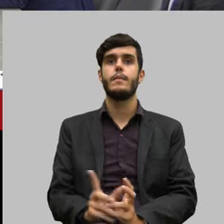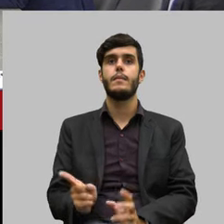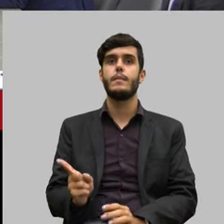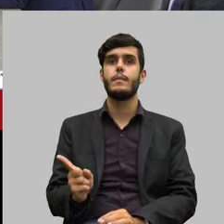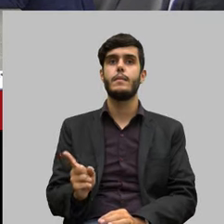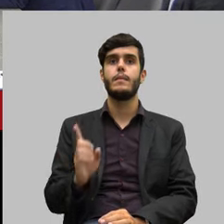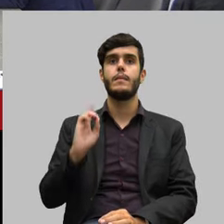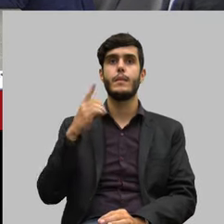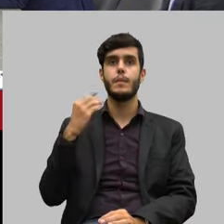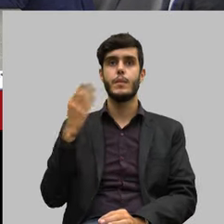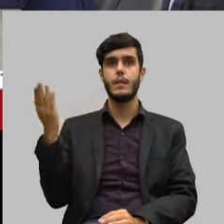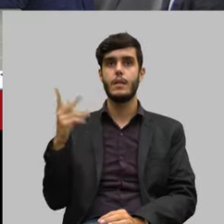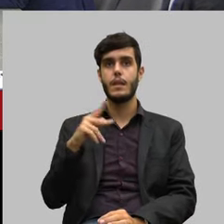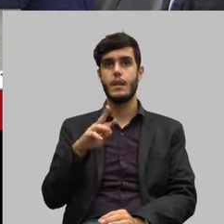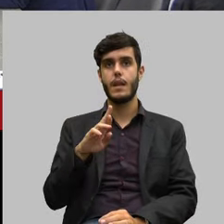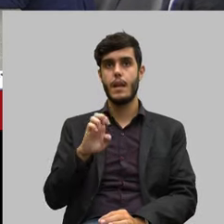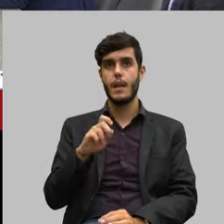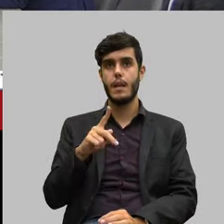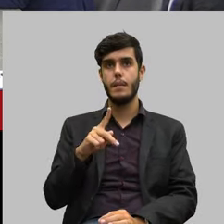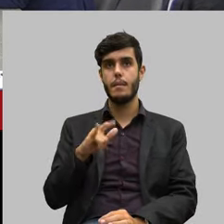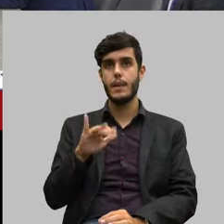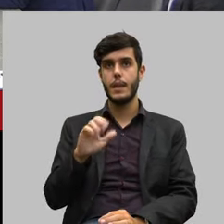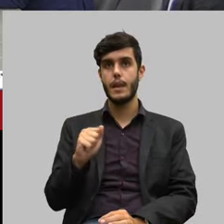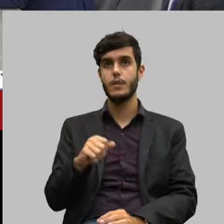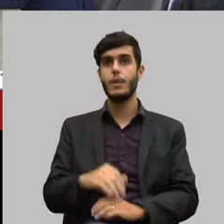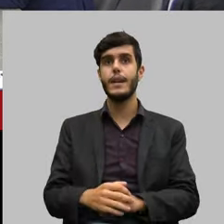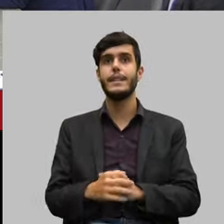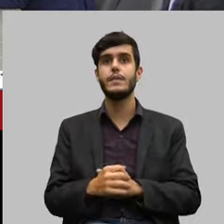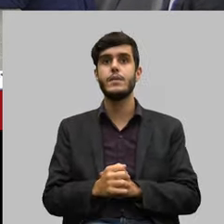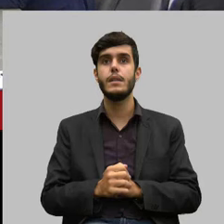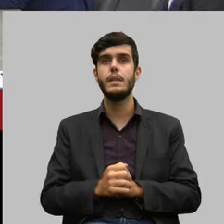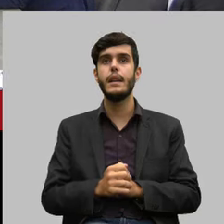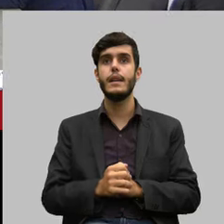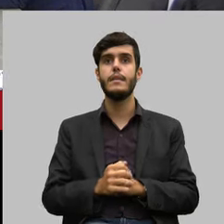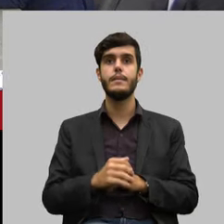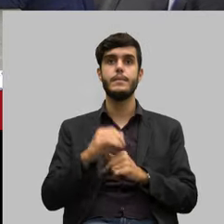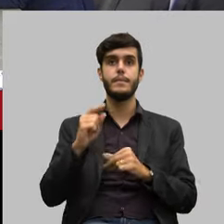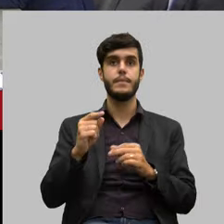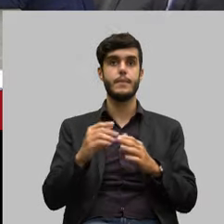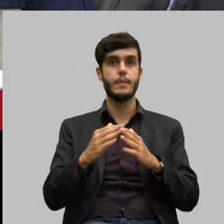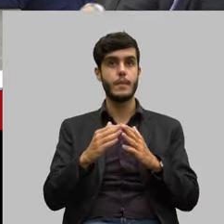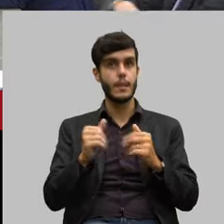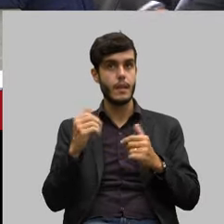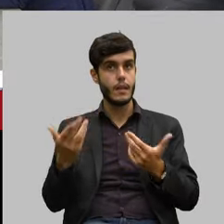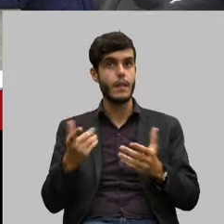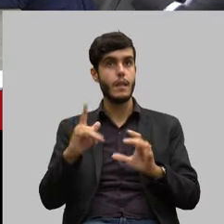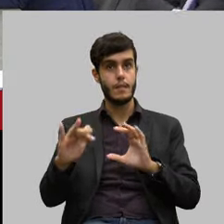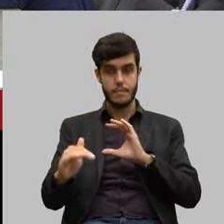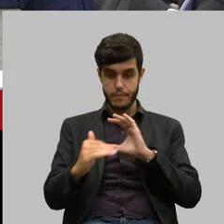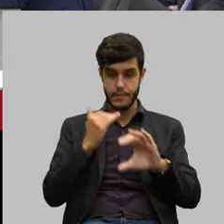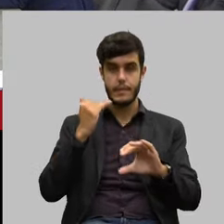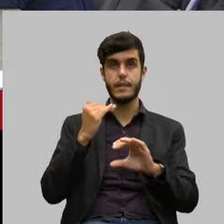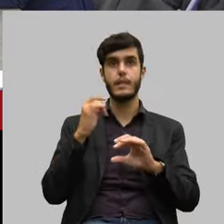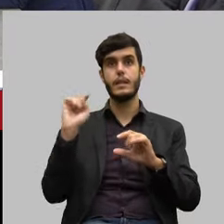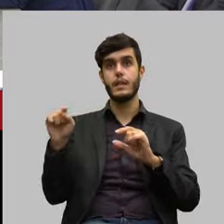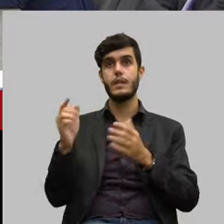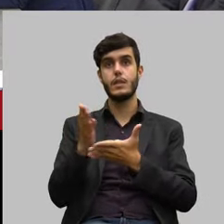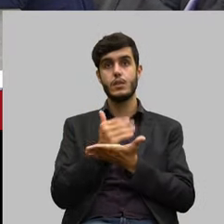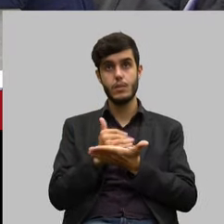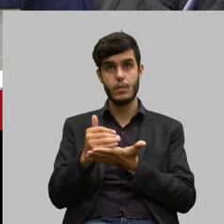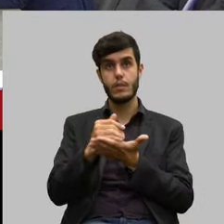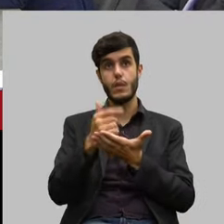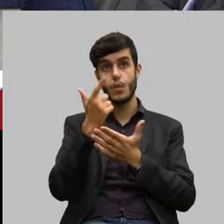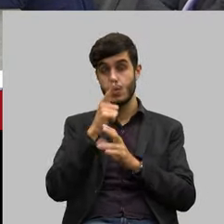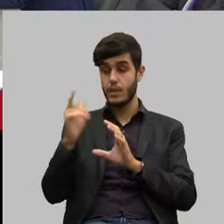tréplica né secretária eu gostaria que os estudos fossem enviados para a tramitação do projeto que aí eles